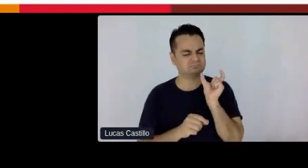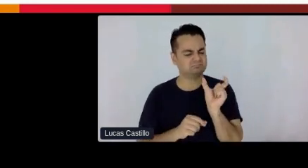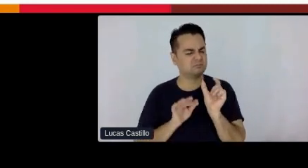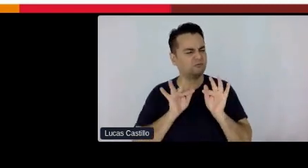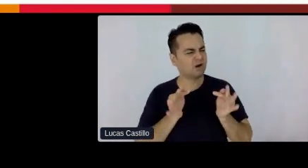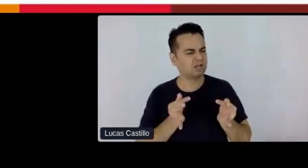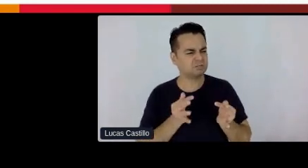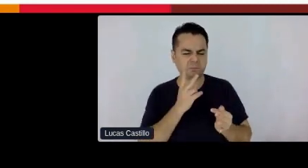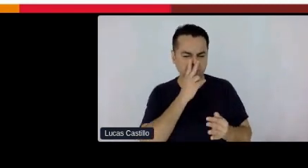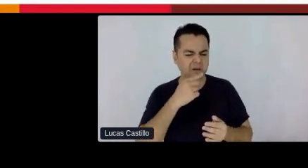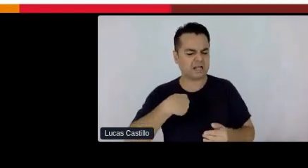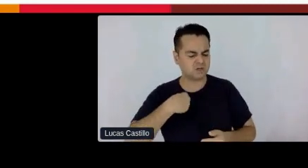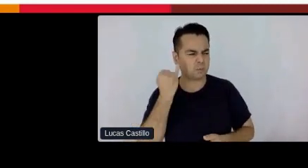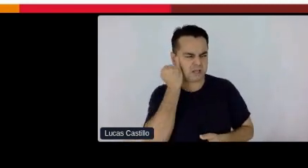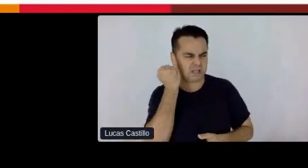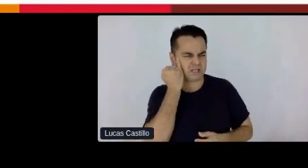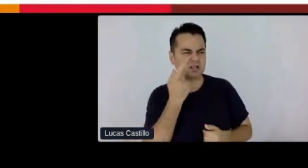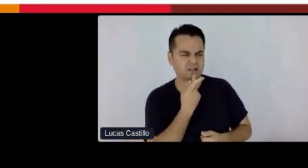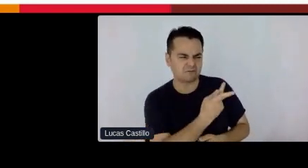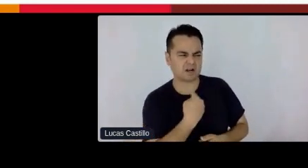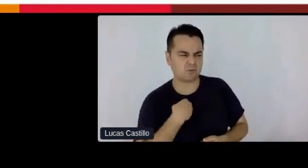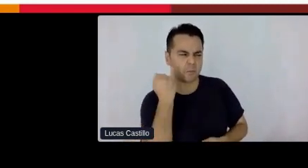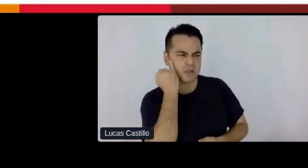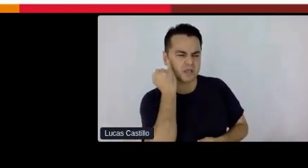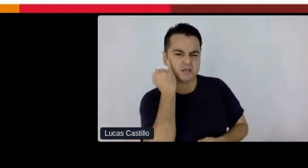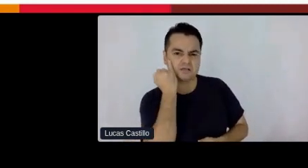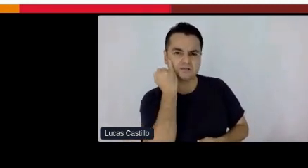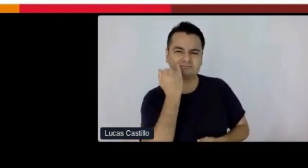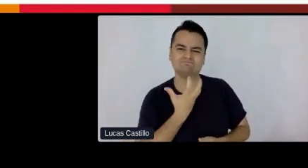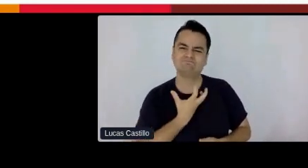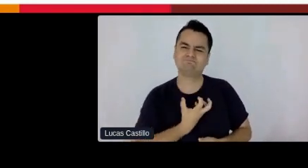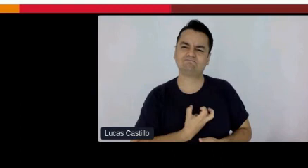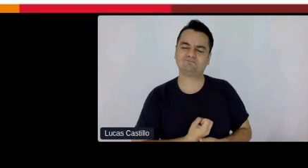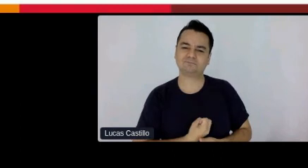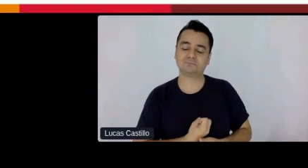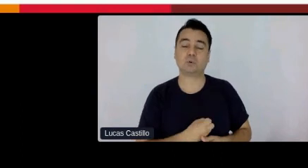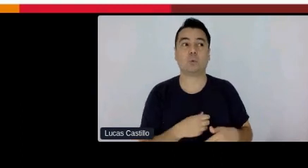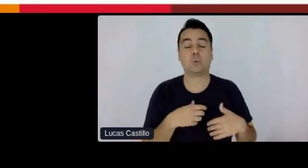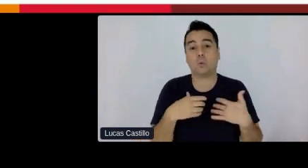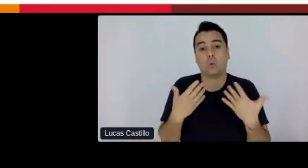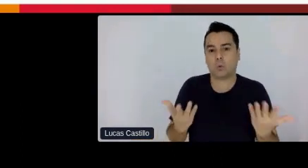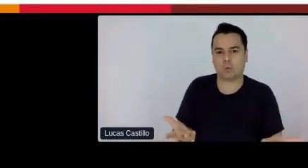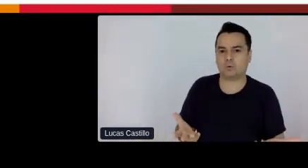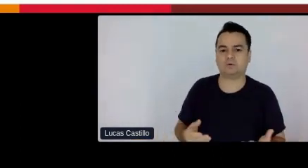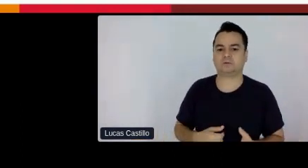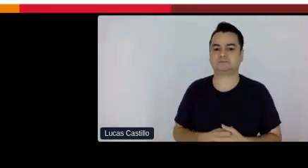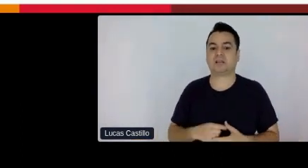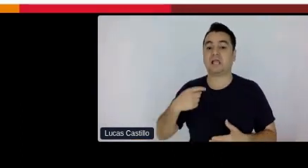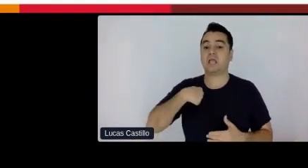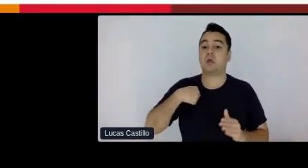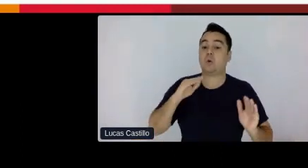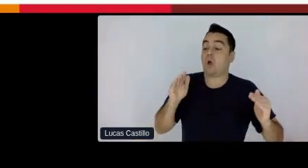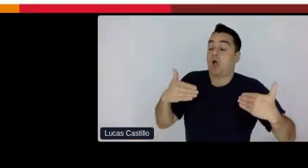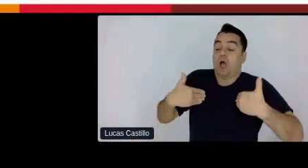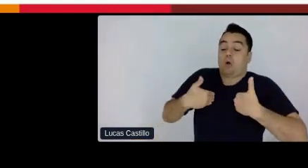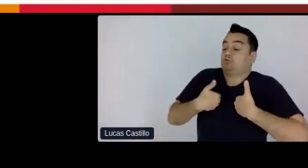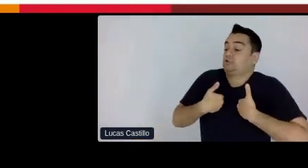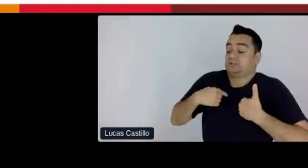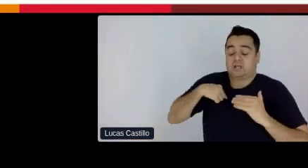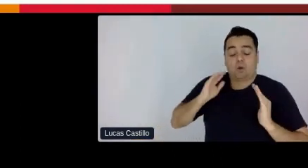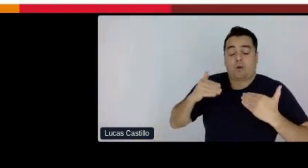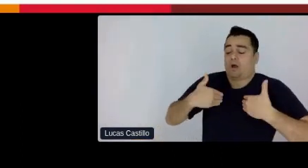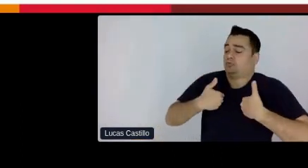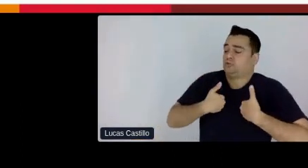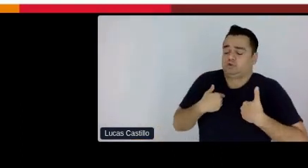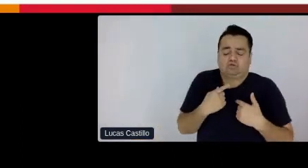que está falando. Você está surdo, né? E agora tem uma moda que o pessoal está falando eu sou muito autista, eu gosto de estar sozinho no meu canto, usar